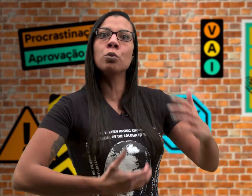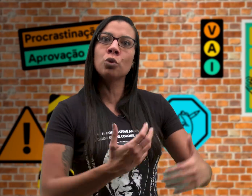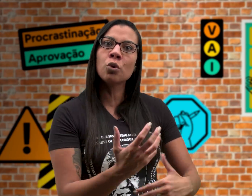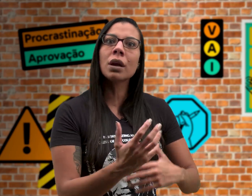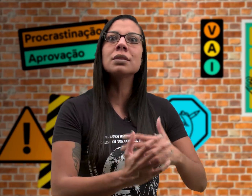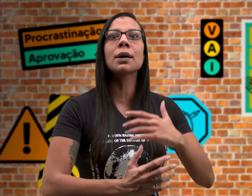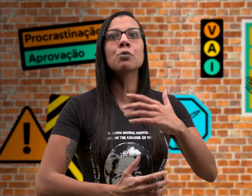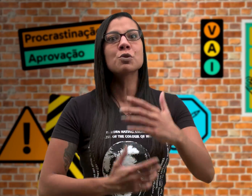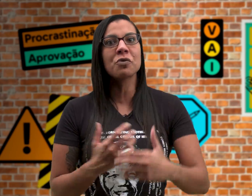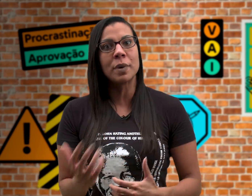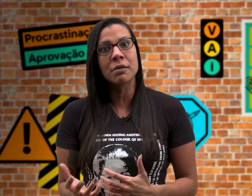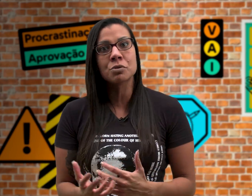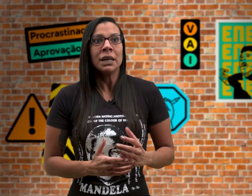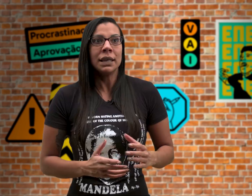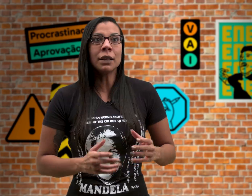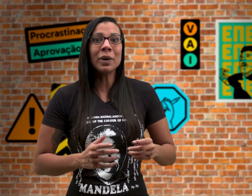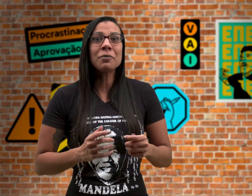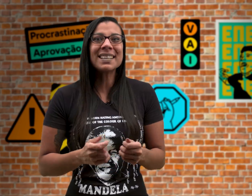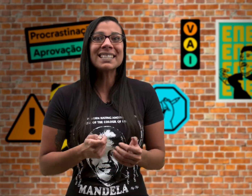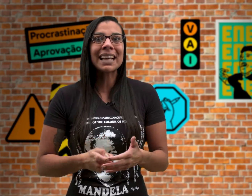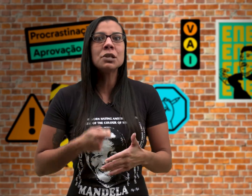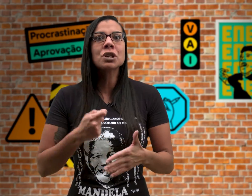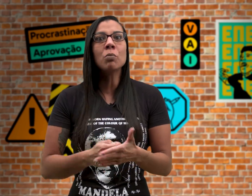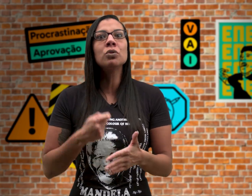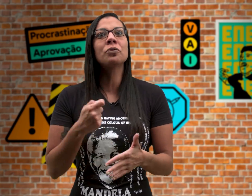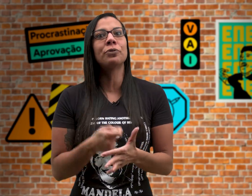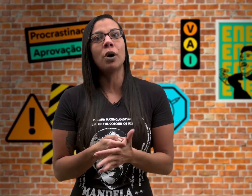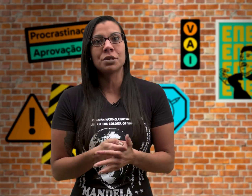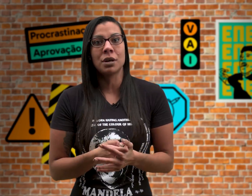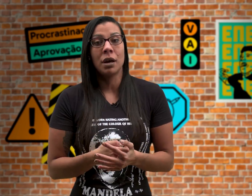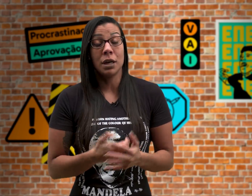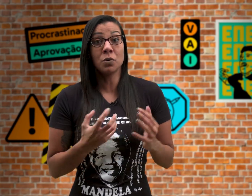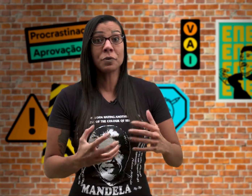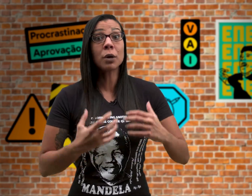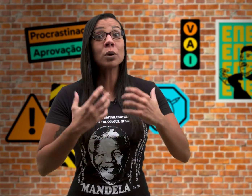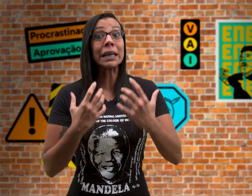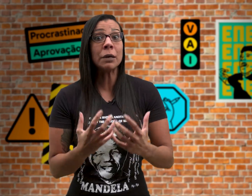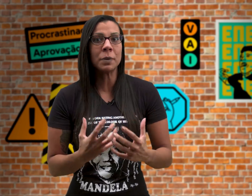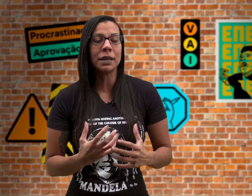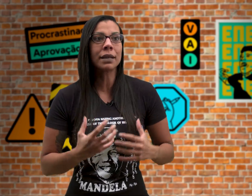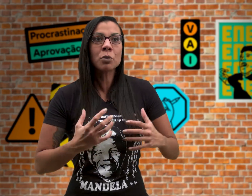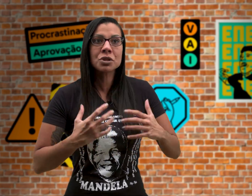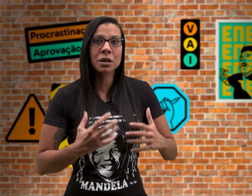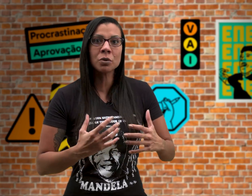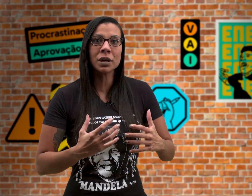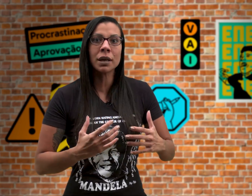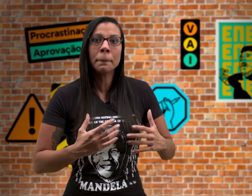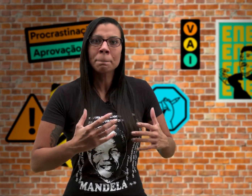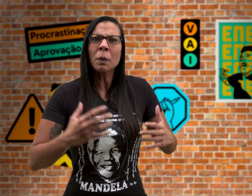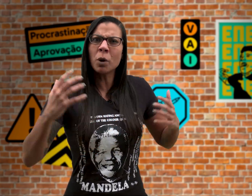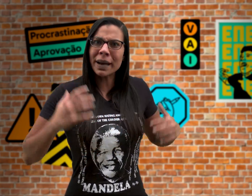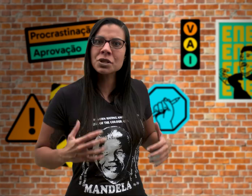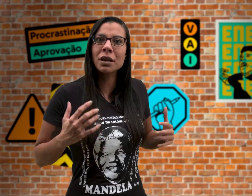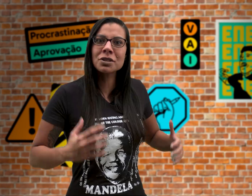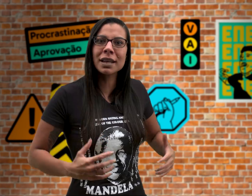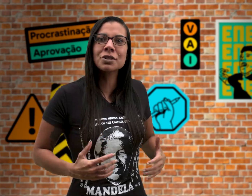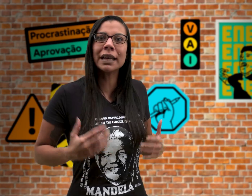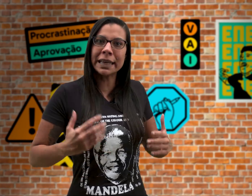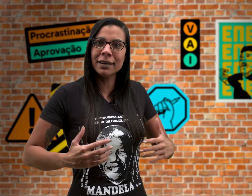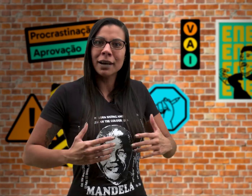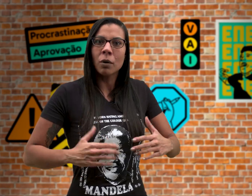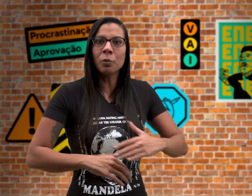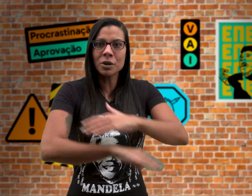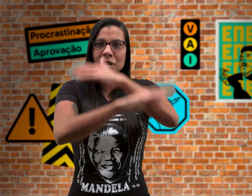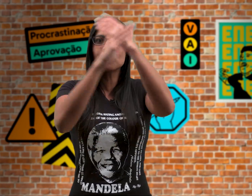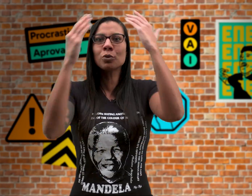algumas culturas, a alguns movimentos. Então ele faz essa crítica muito forte. E no final do clipe ele tá mostrando que, por mais que ele esteja